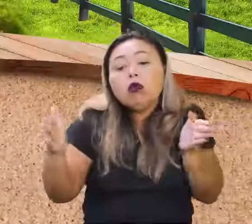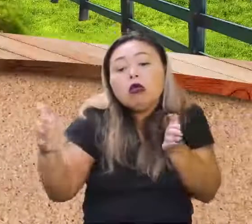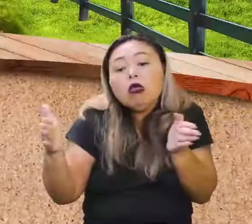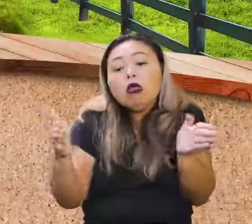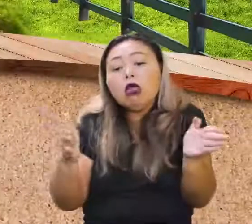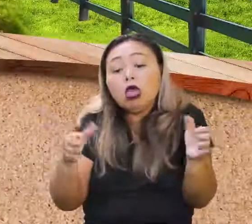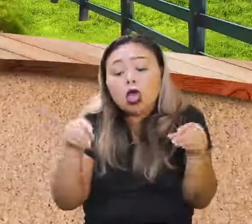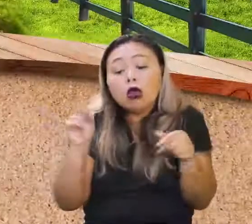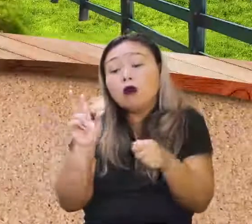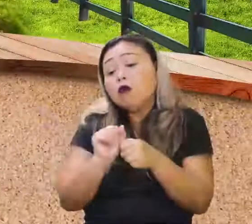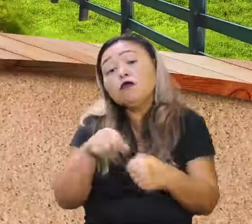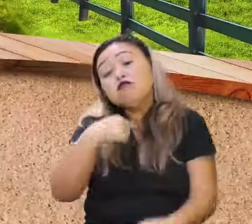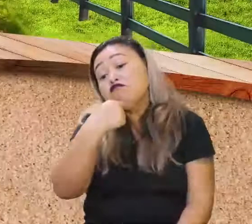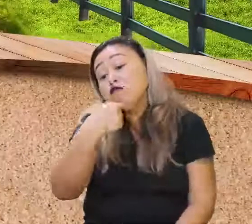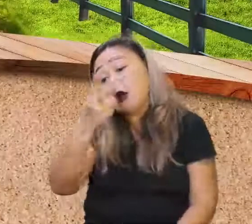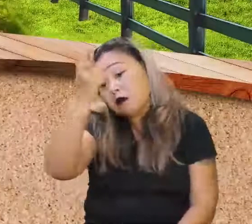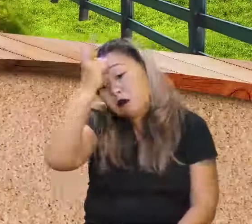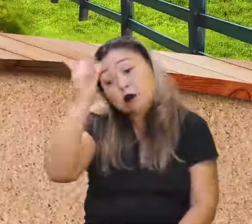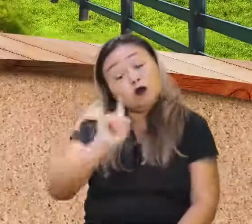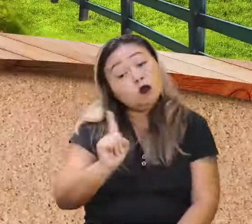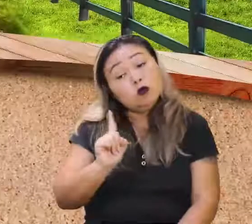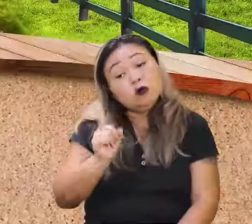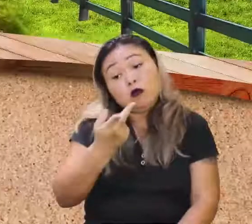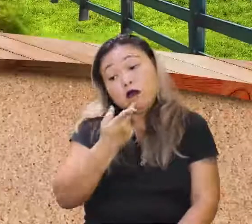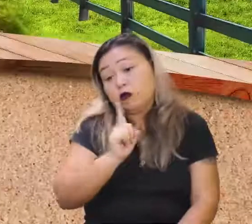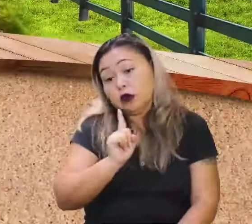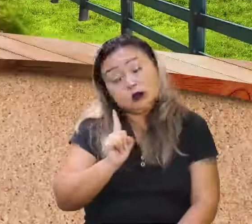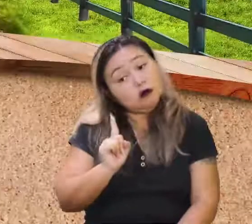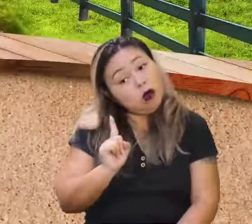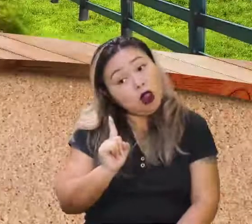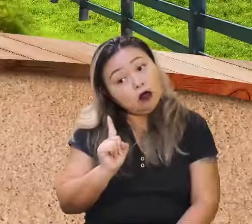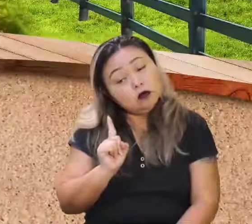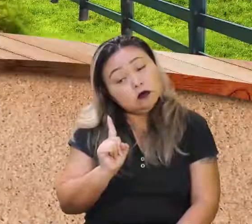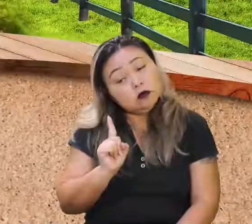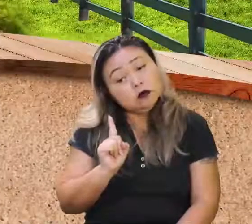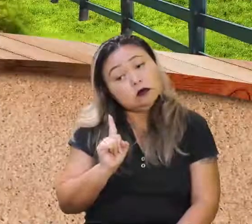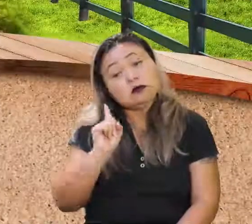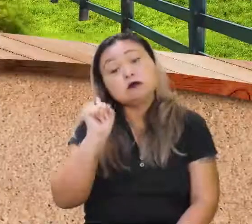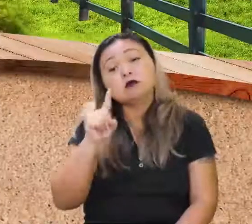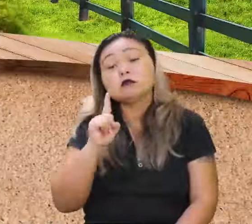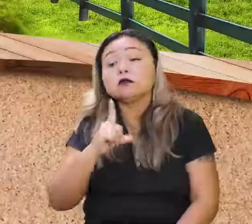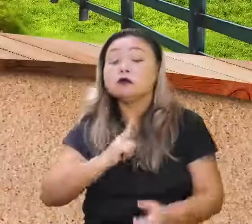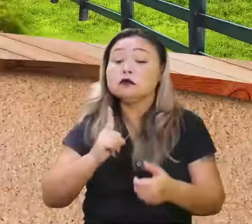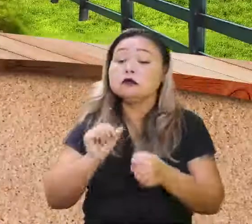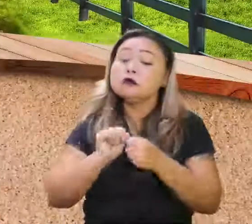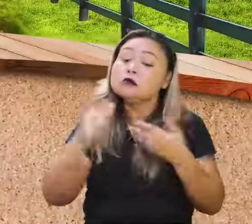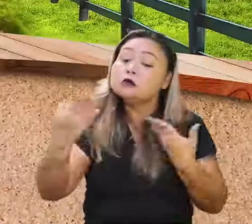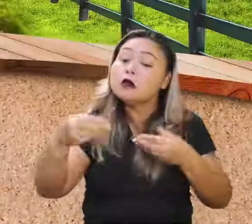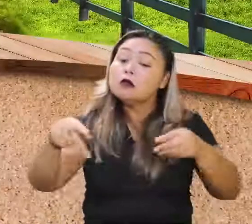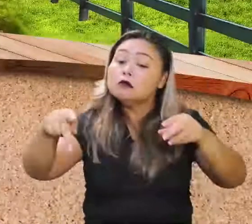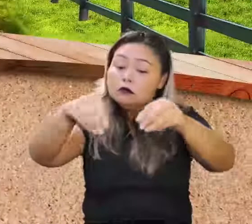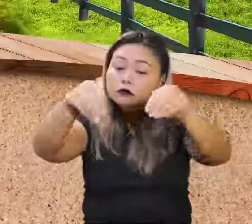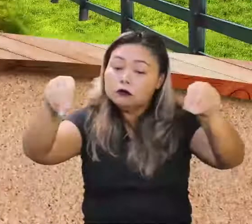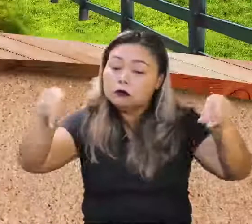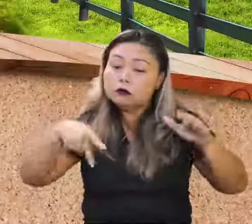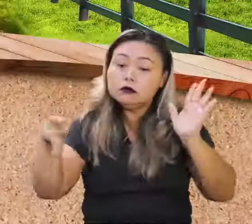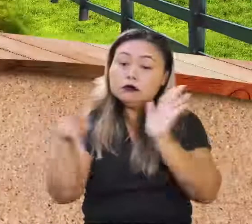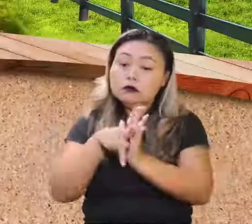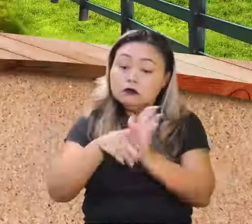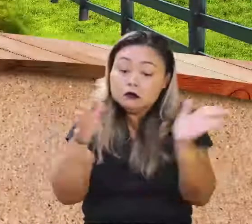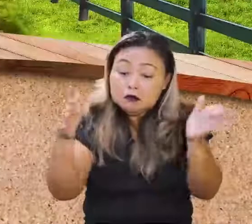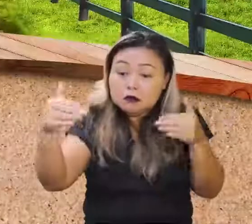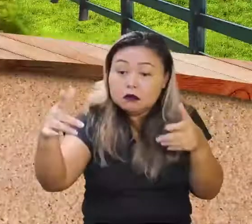então não posso criar caprino. Não, não é isso que nós estamos dizendo. Se você tem uma propriedade pequena, então